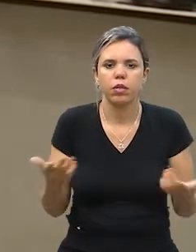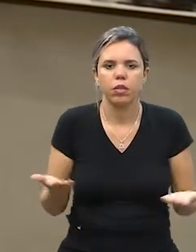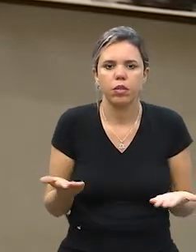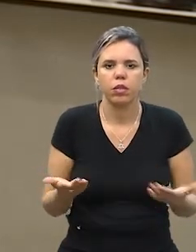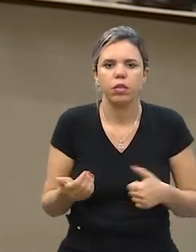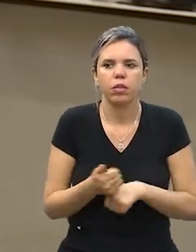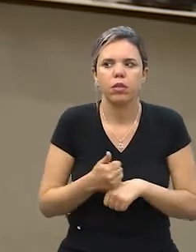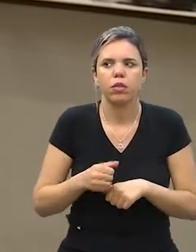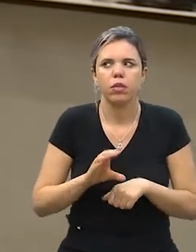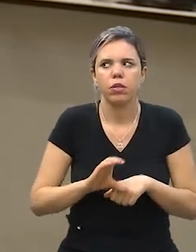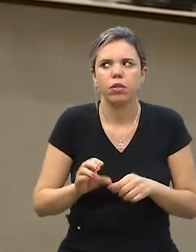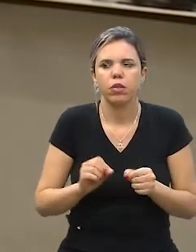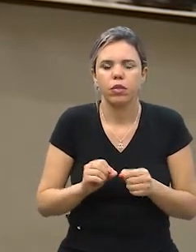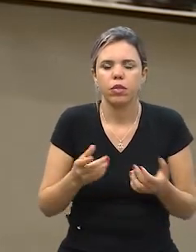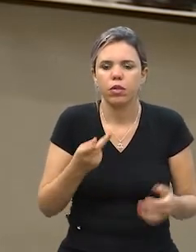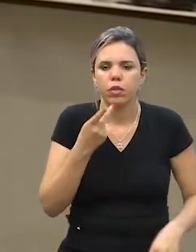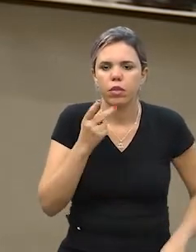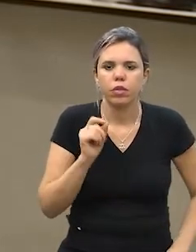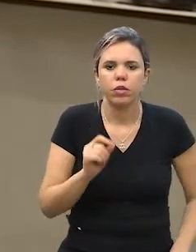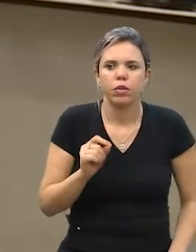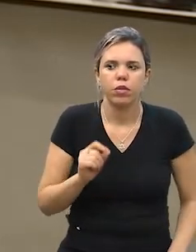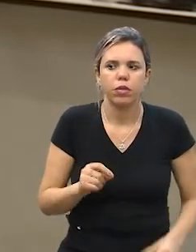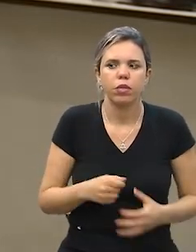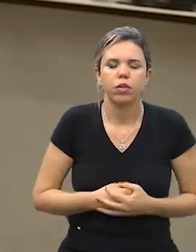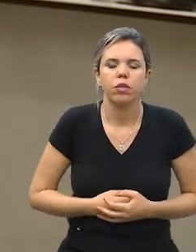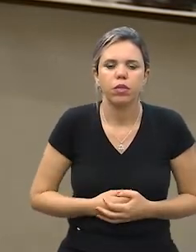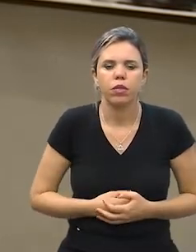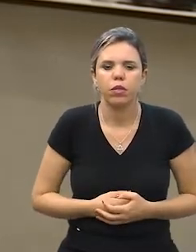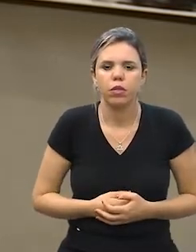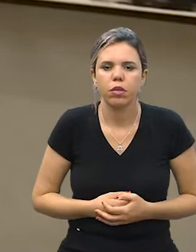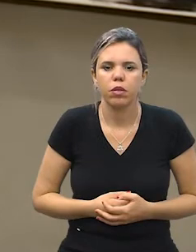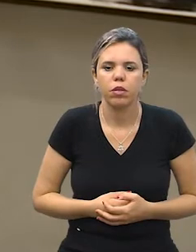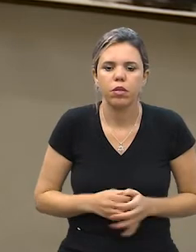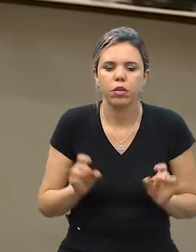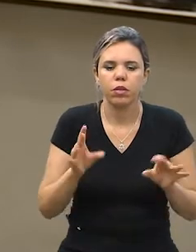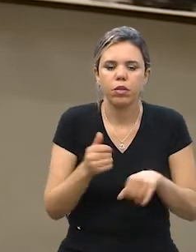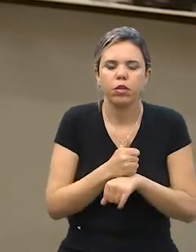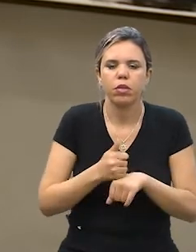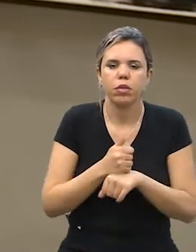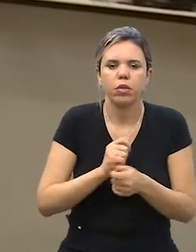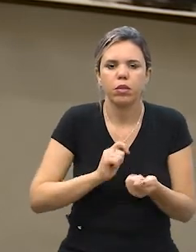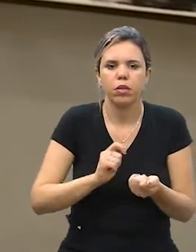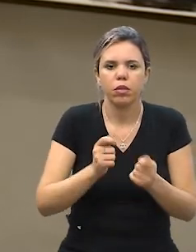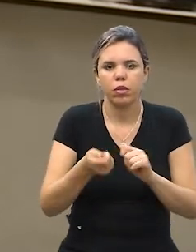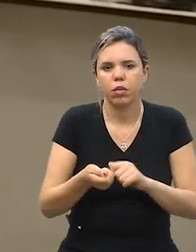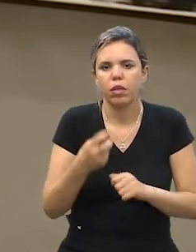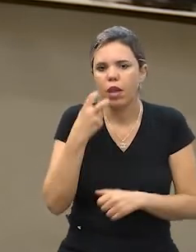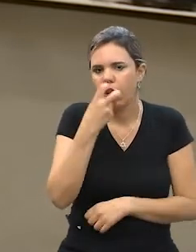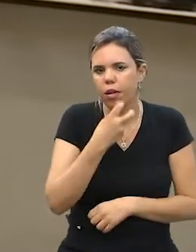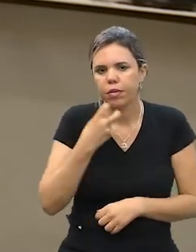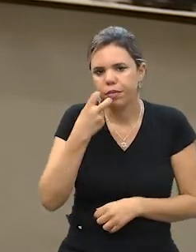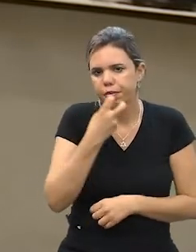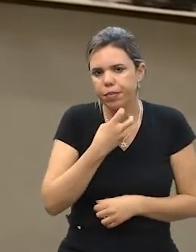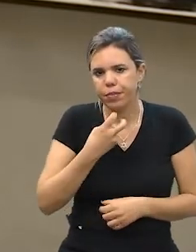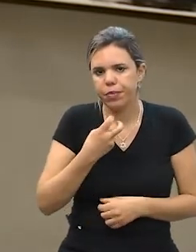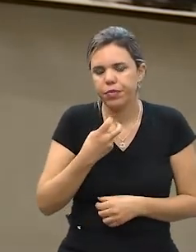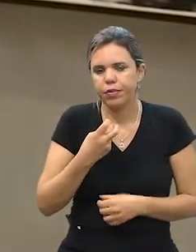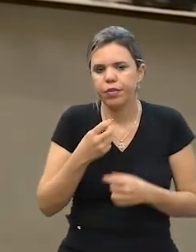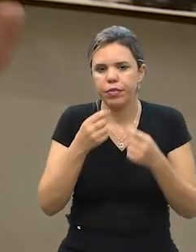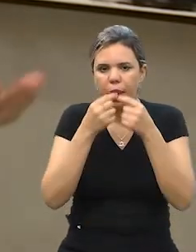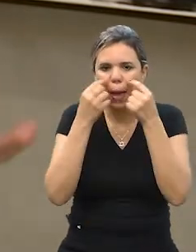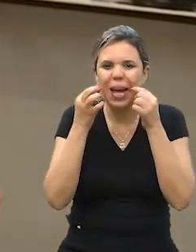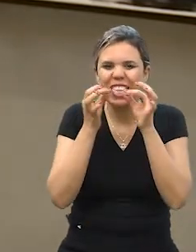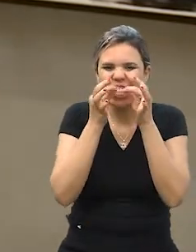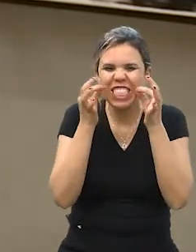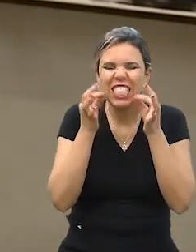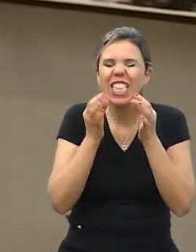hoje, eu diria que são as especialidades de reabilitação oral, então toda a parte